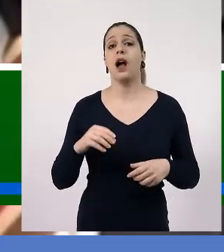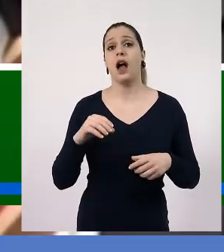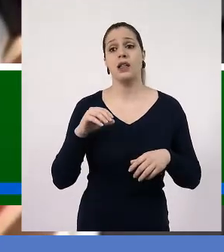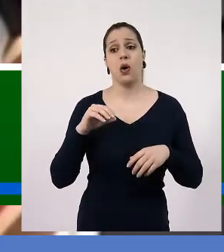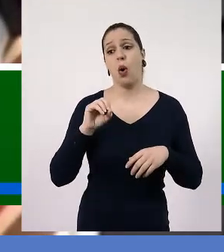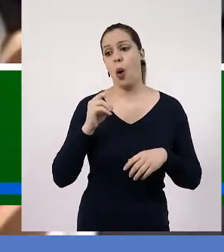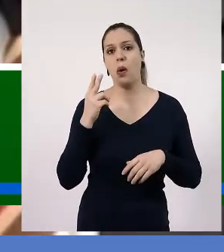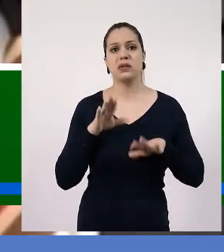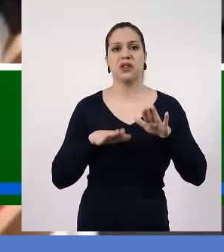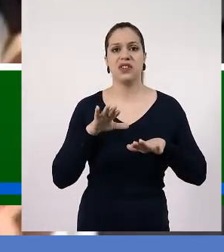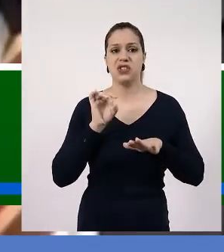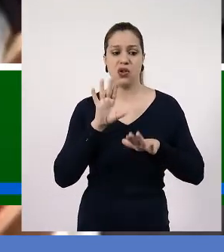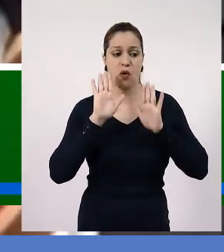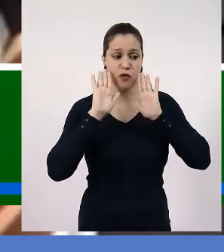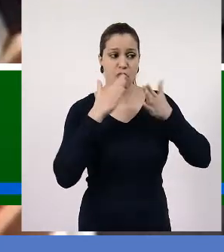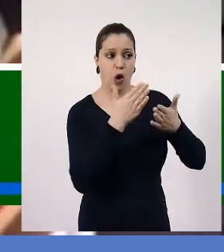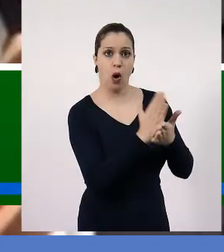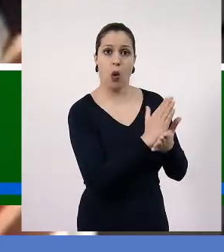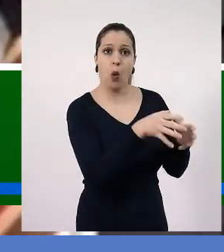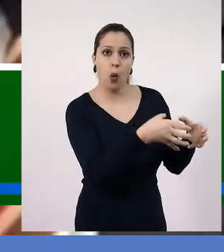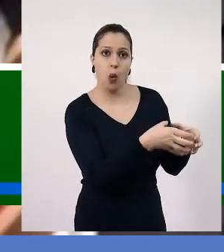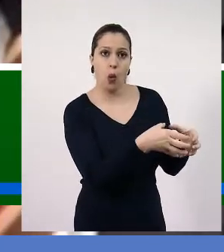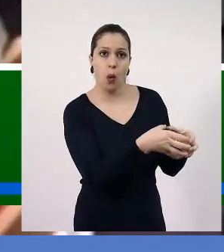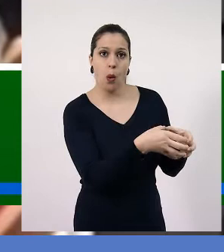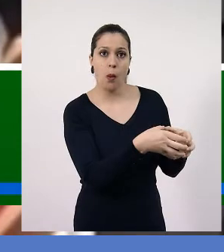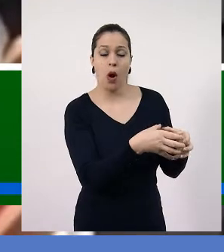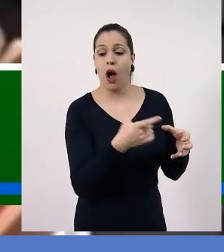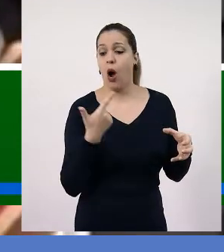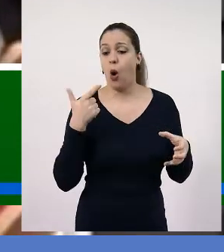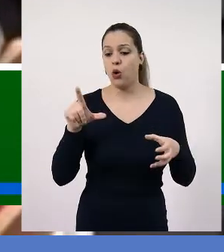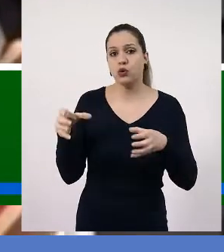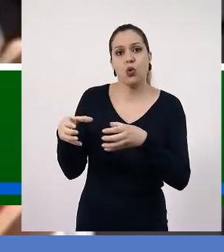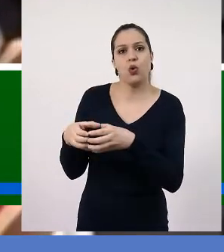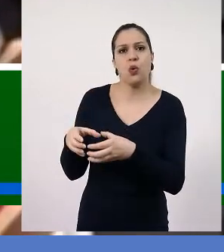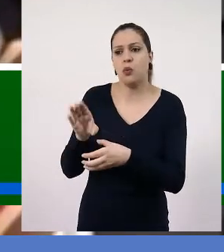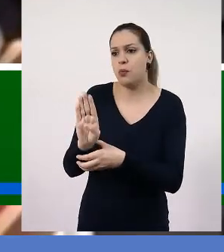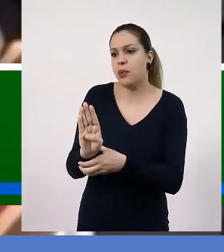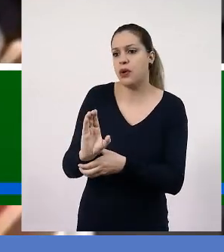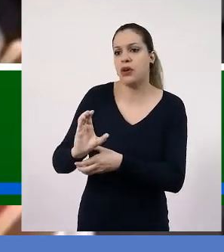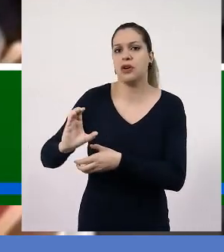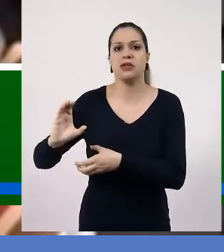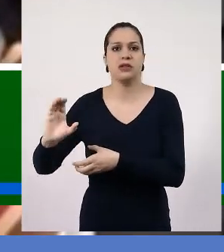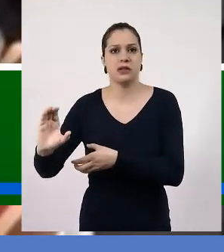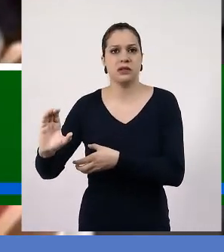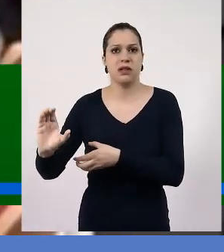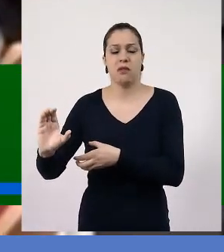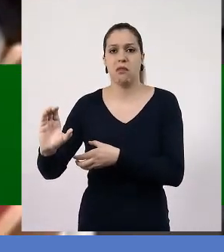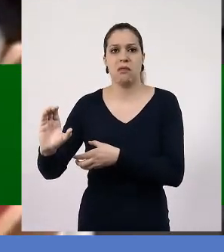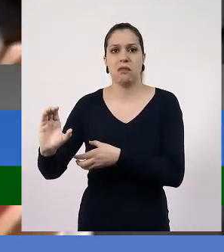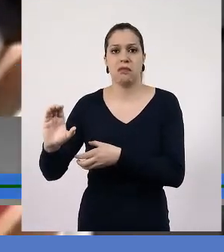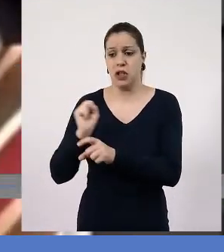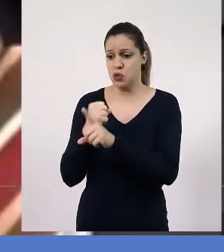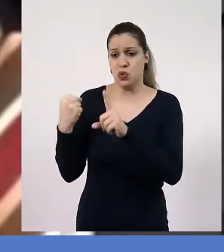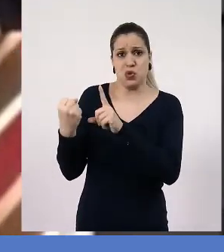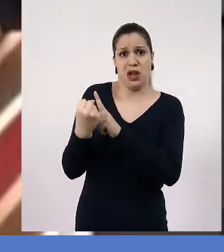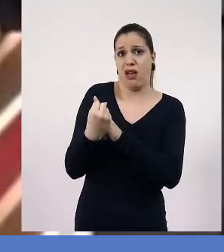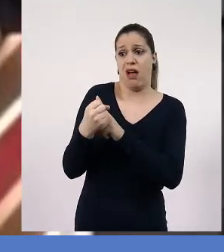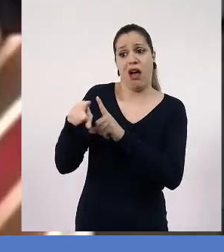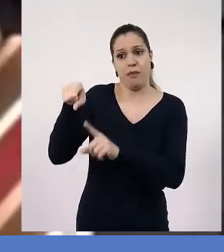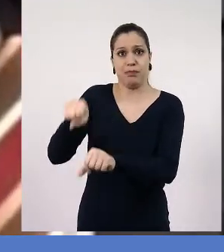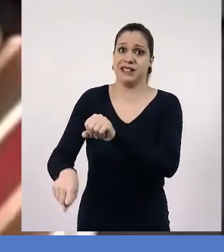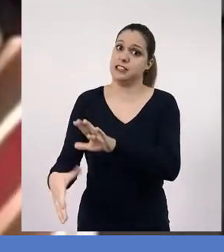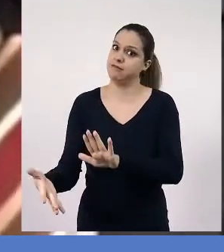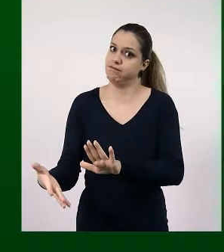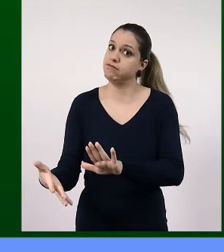poderia beneficiar a classe A, mas poderia trazer dificuldade para a classe B e C muito grande. Então, a gente tem toda essa preocupação para que